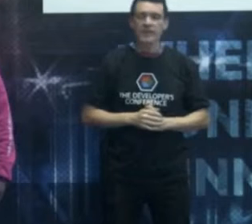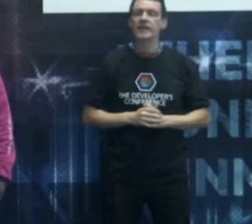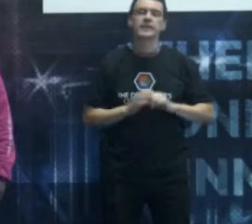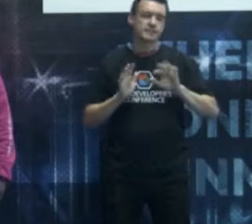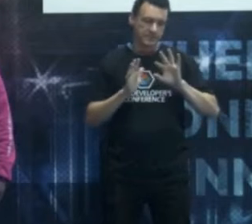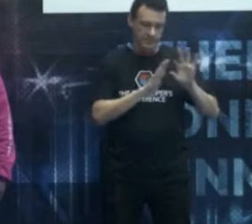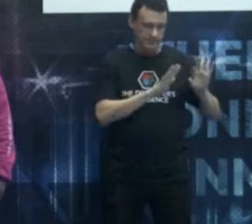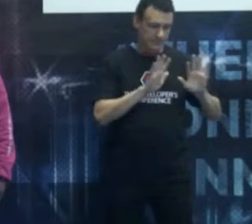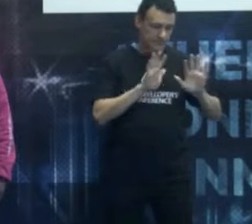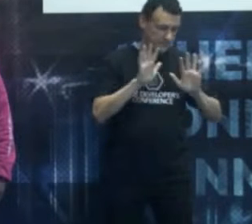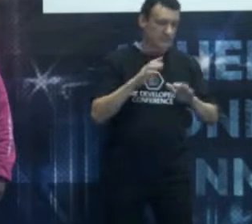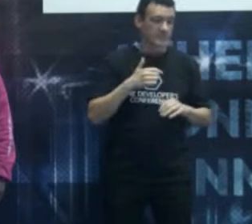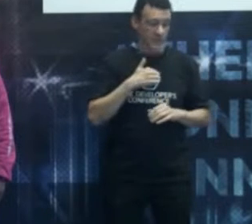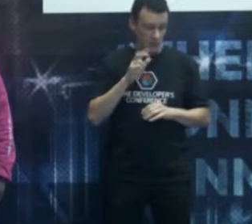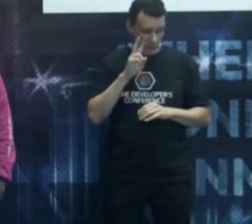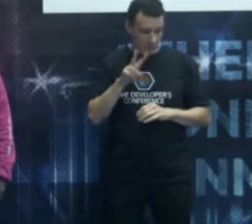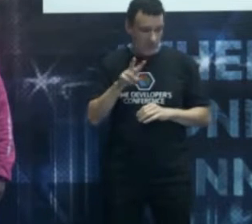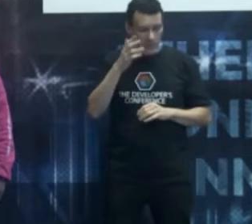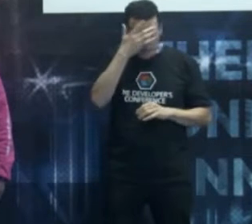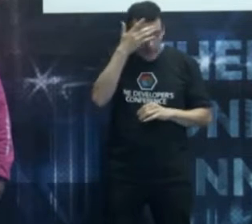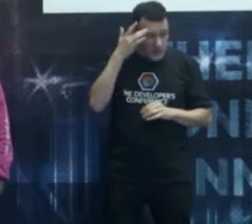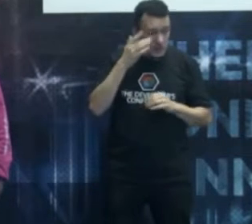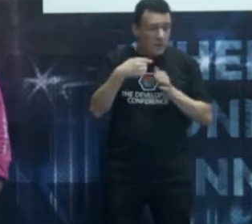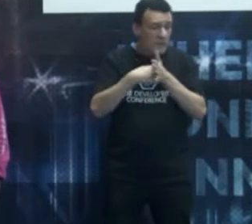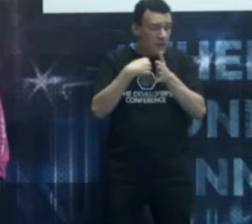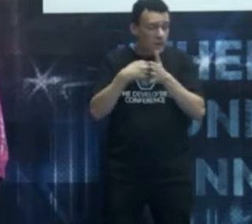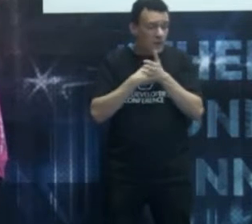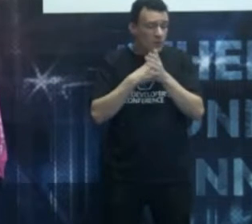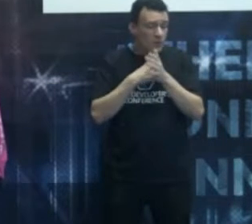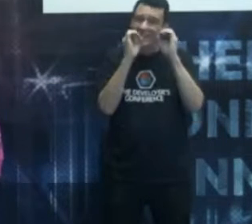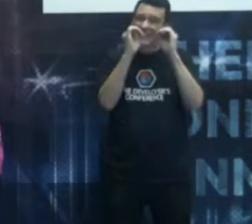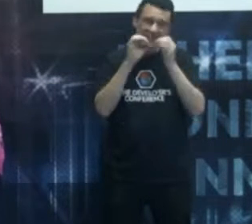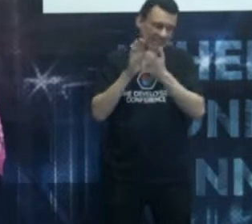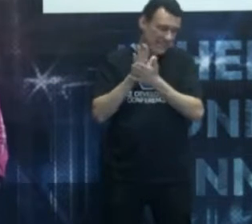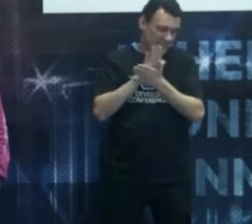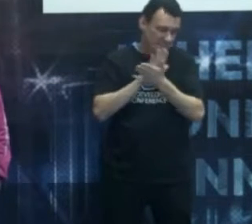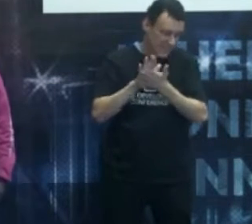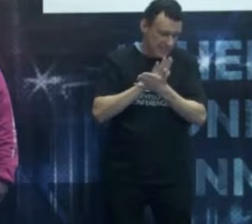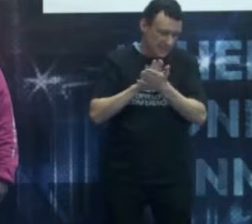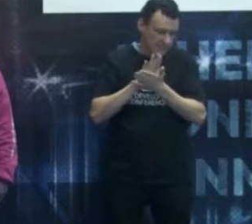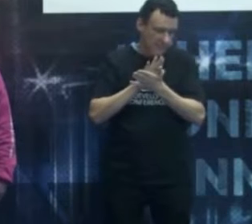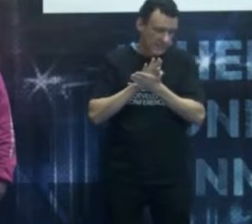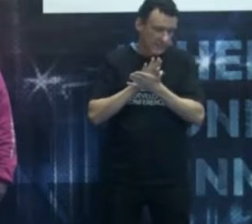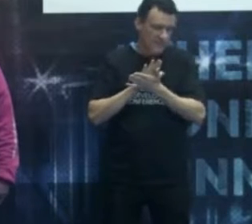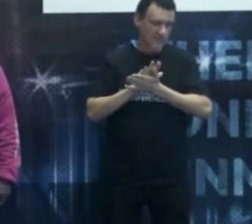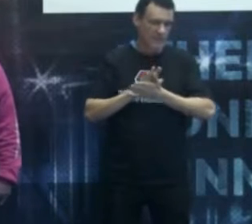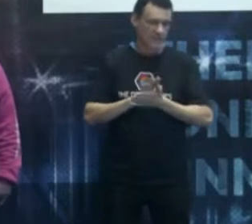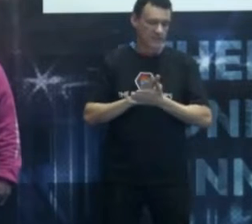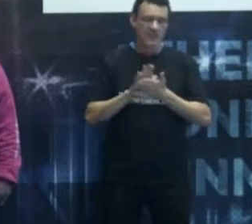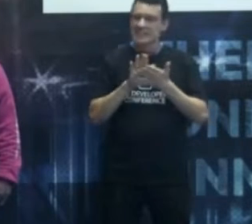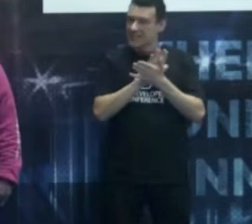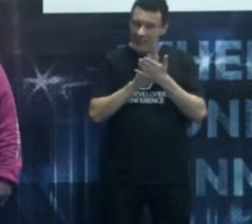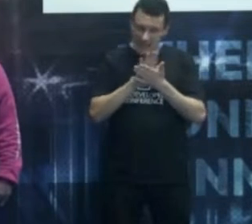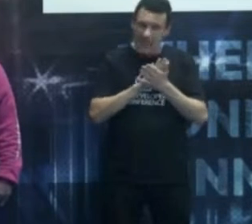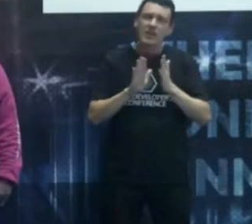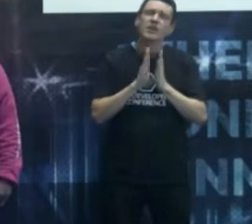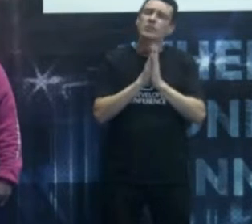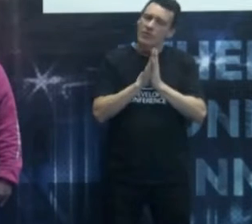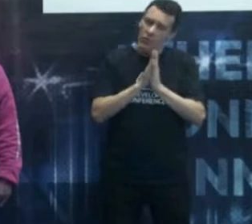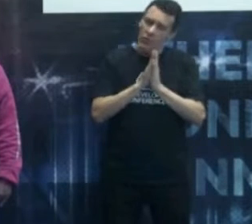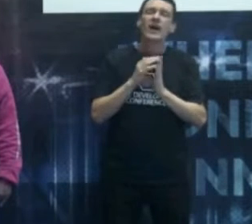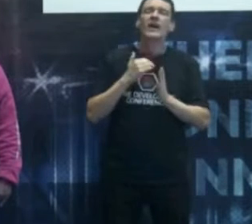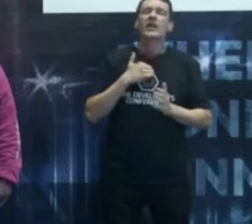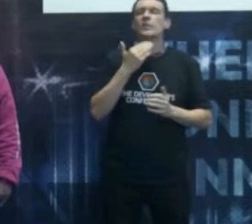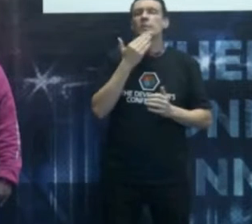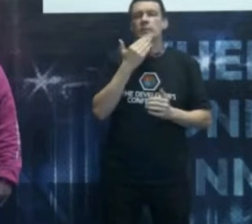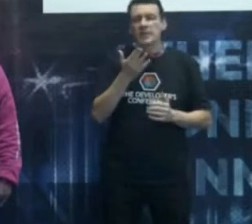vendo aqui, gente, ninguém fez nenhuma pergunta. Queria convidar vocês novamente. Queria aproveitar também e pedir para vocês avaliarem todas as outras palestras, tá? Isso